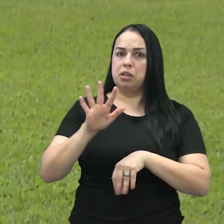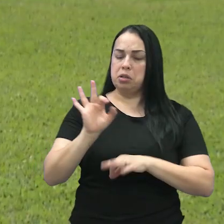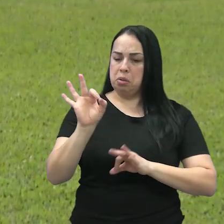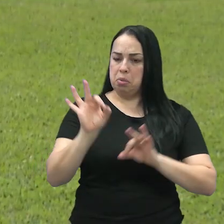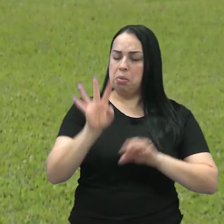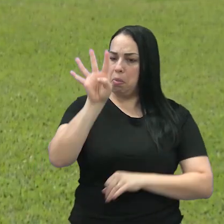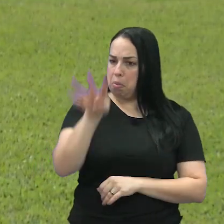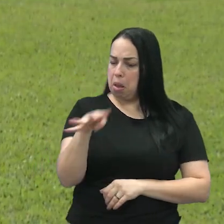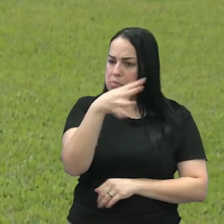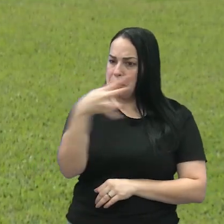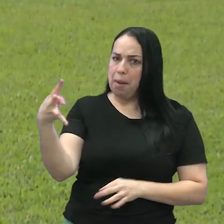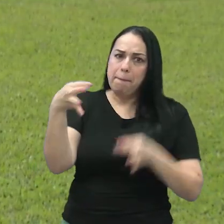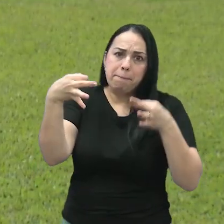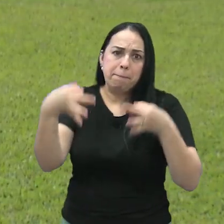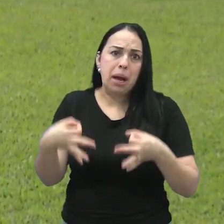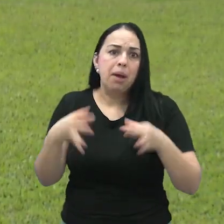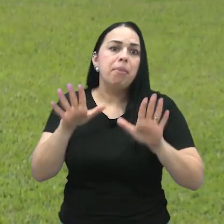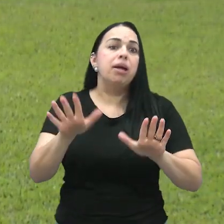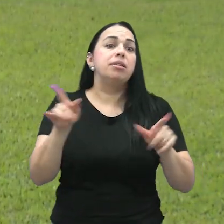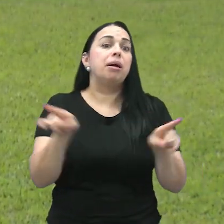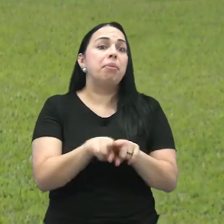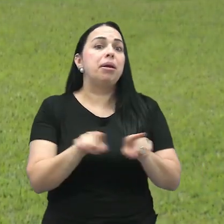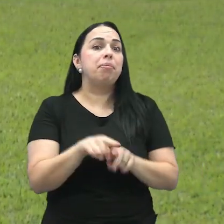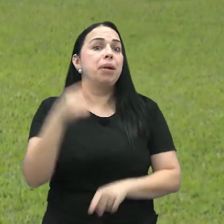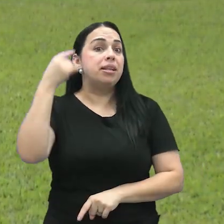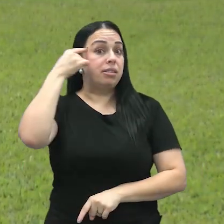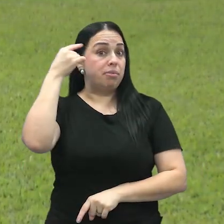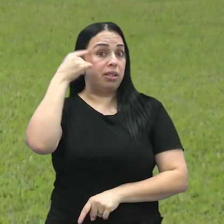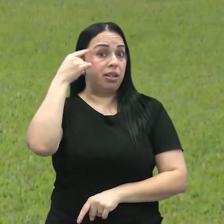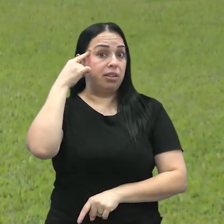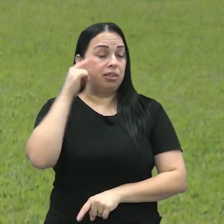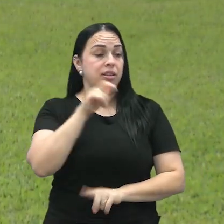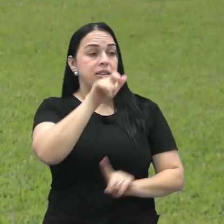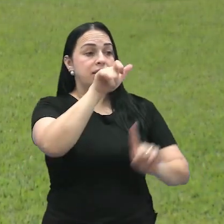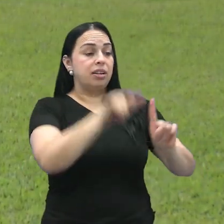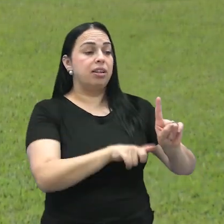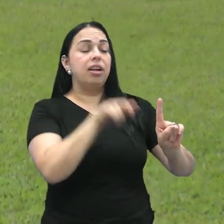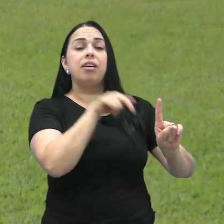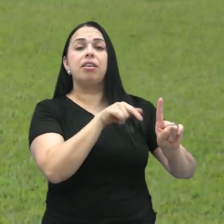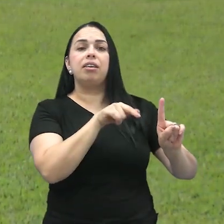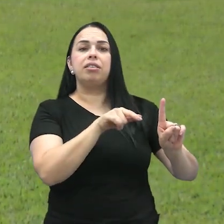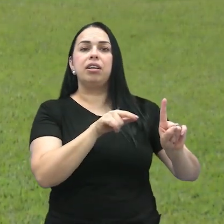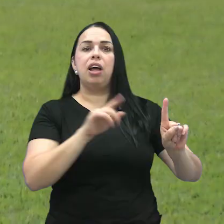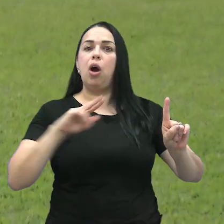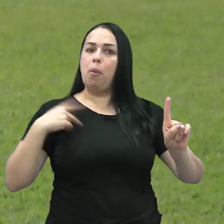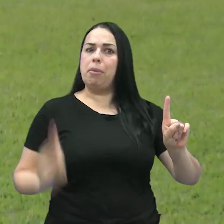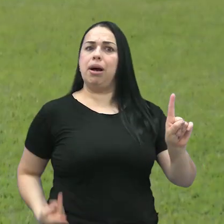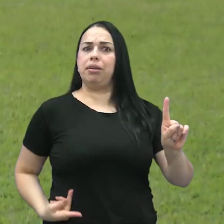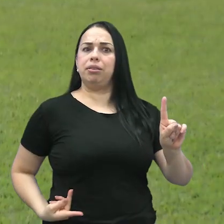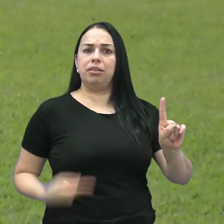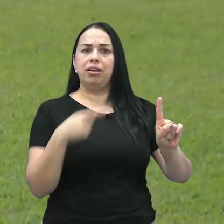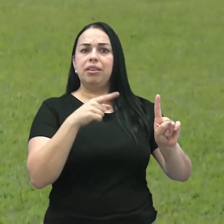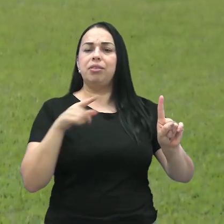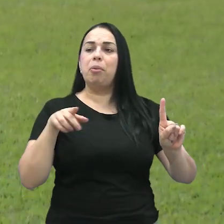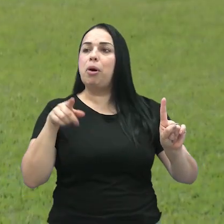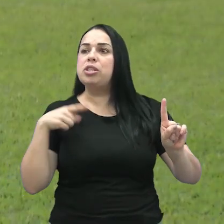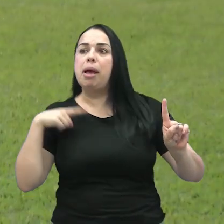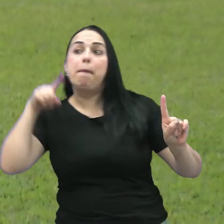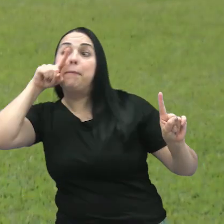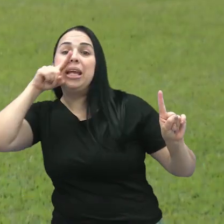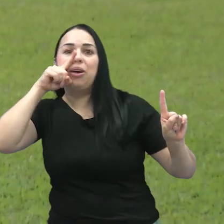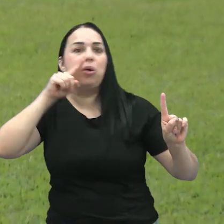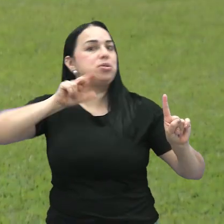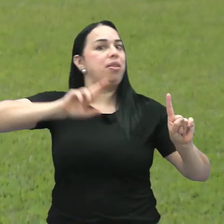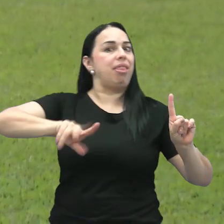feita para todos os jogos, só que a gente tem que pensar que a gente está escalando um ser humano ali no jogo e a gente não quer colocar esse ser humano em risco. Então é uma